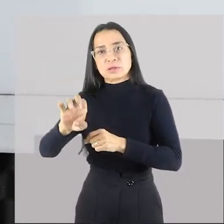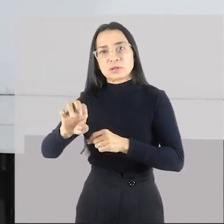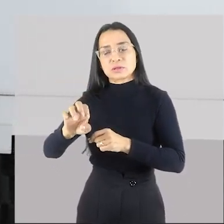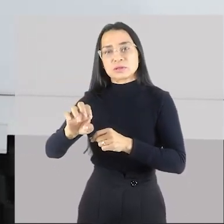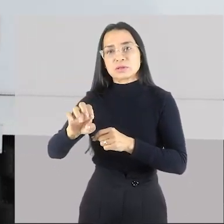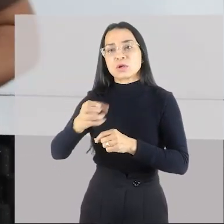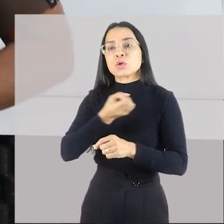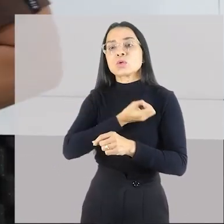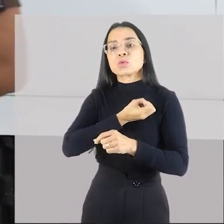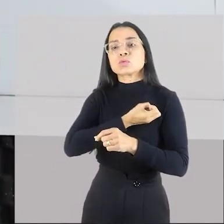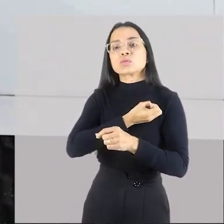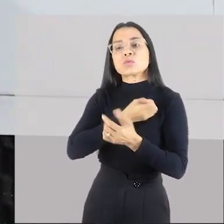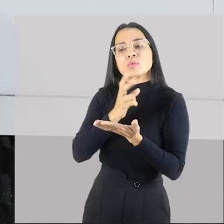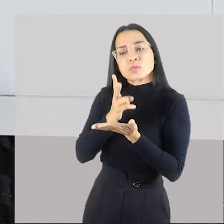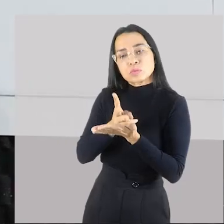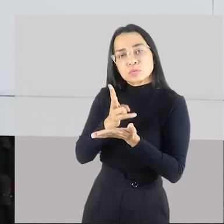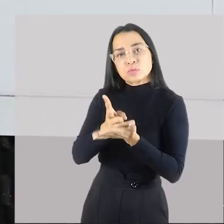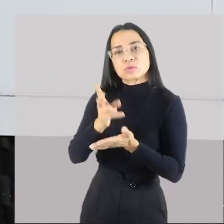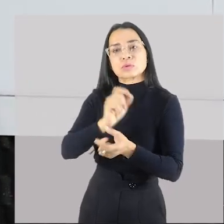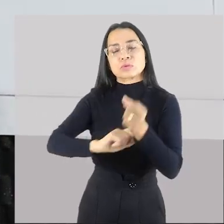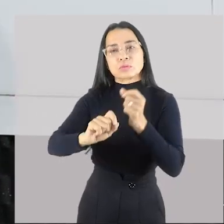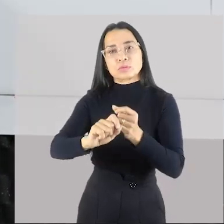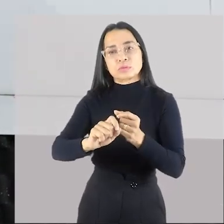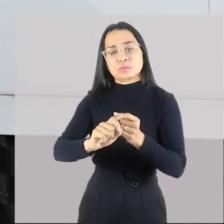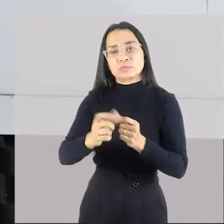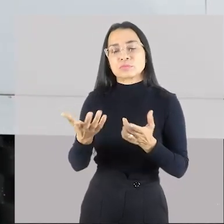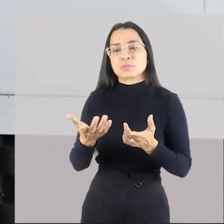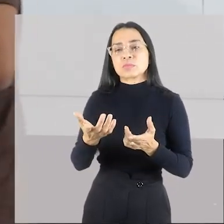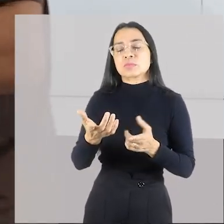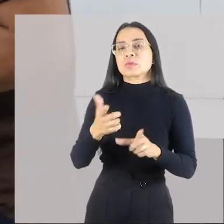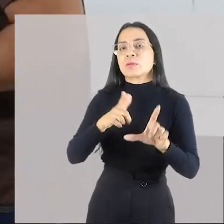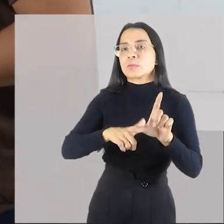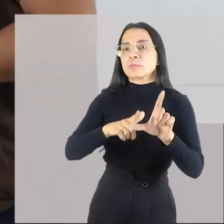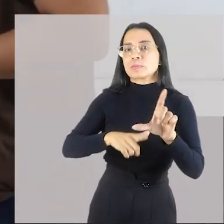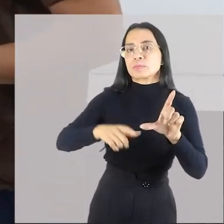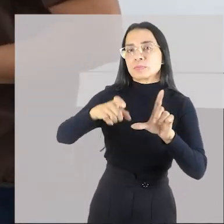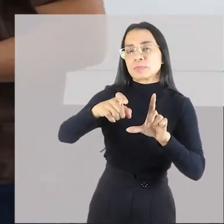constantes, números fixos. O y e o x são